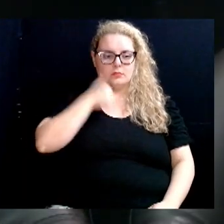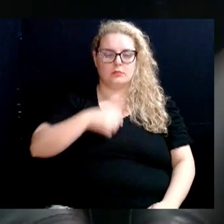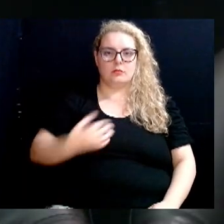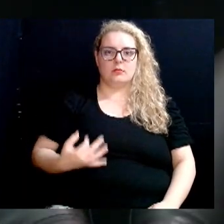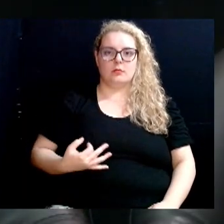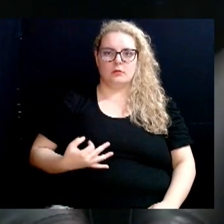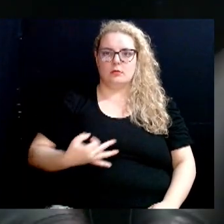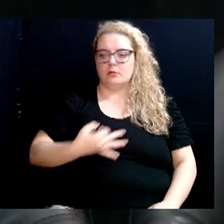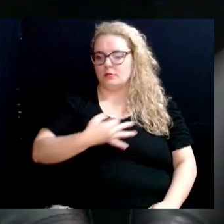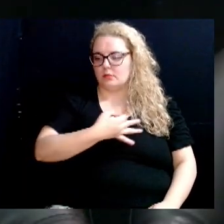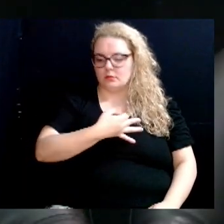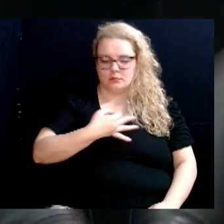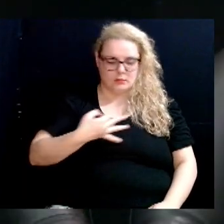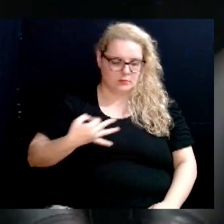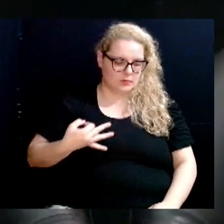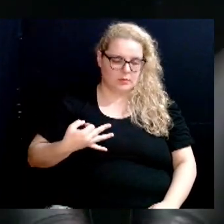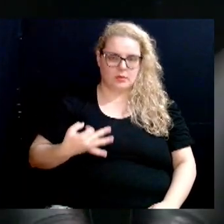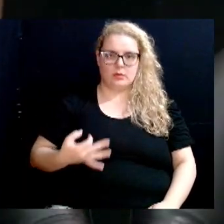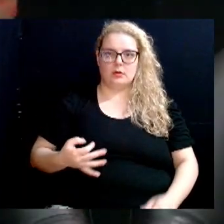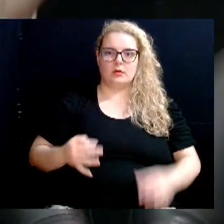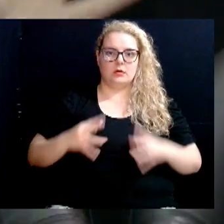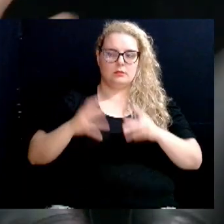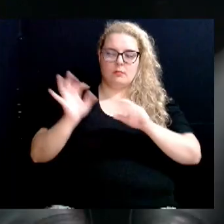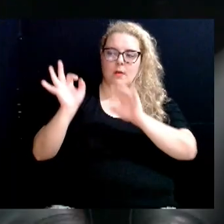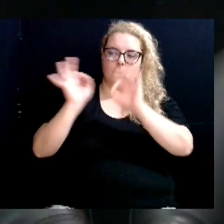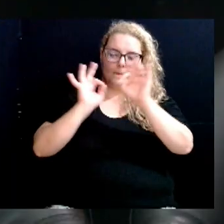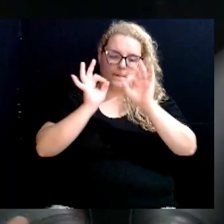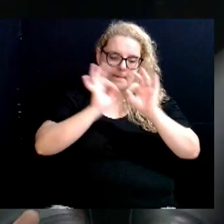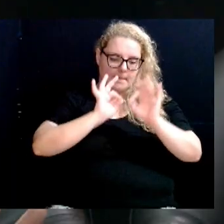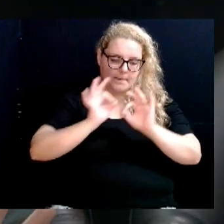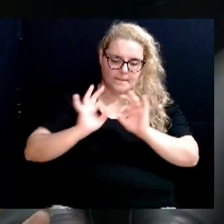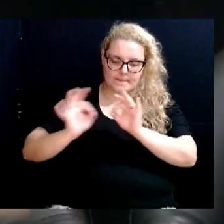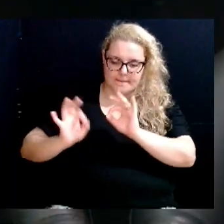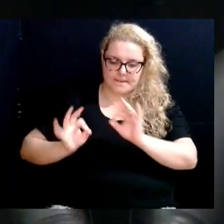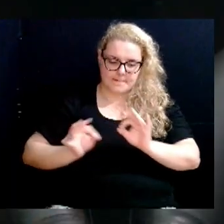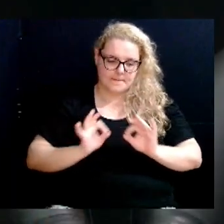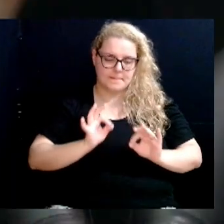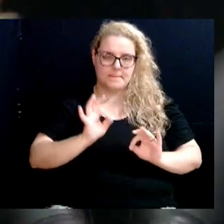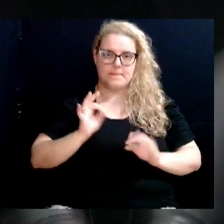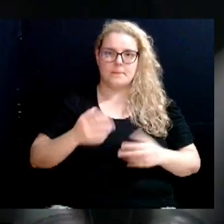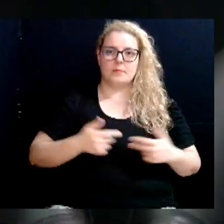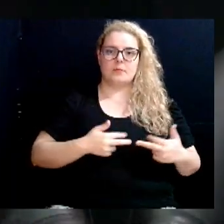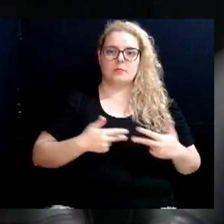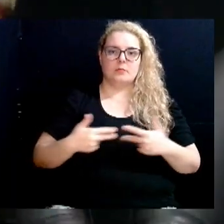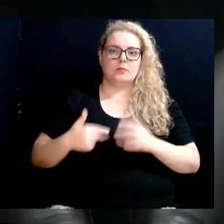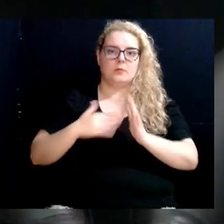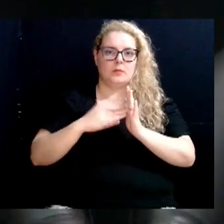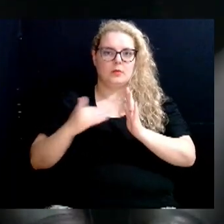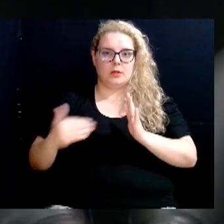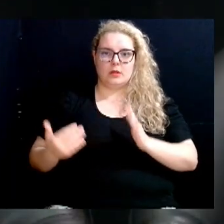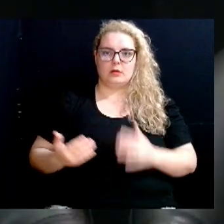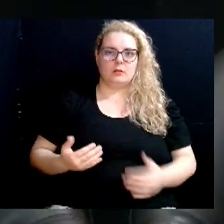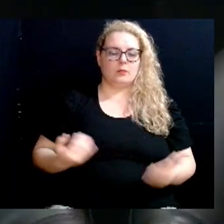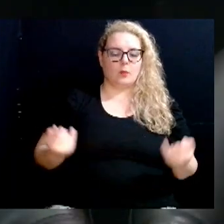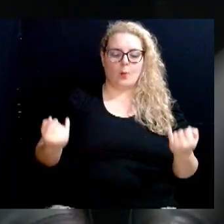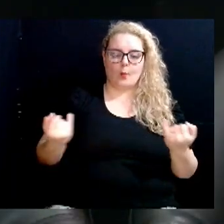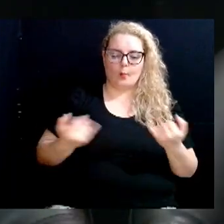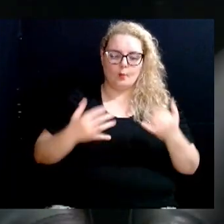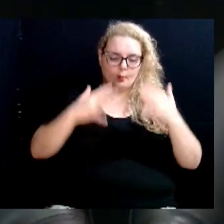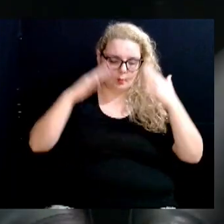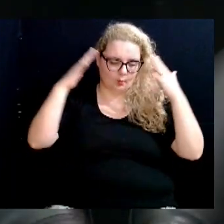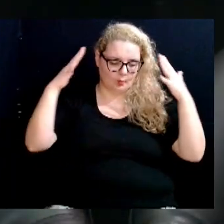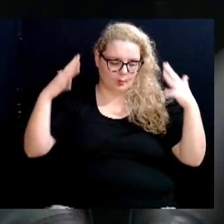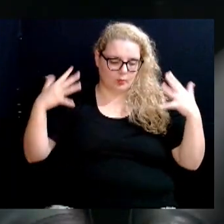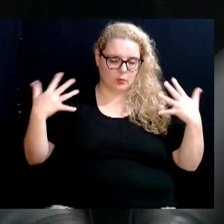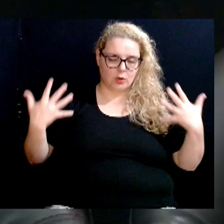né, Perfeita. toda trabalhada nos padrões estéticos, magérrima, aquele cabelo, não sei o quê. Então,